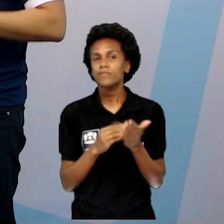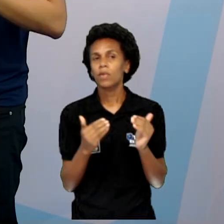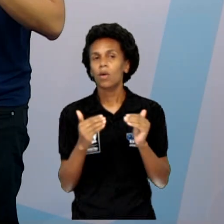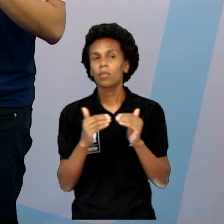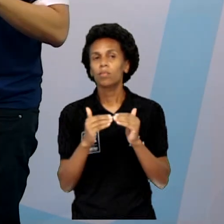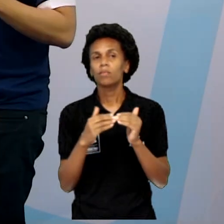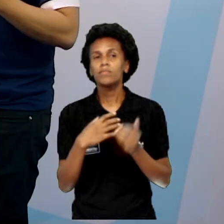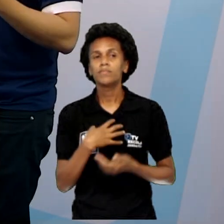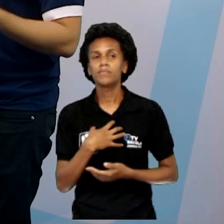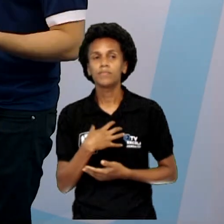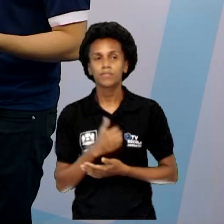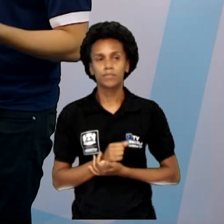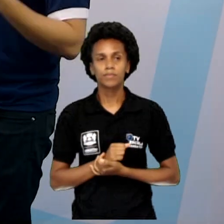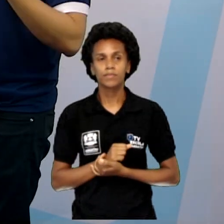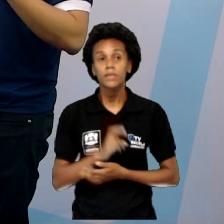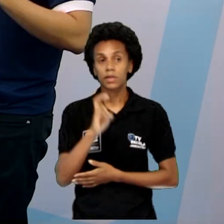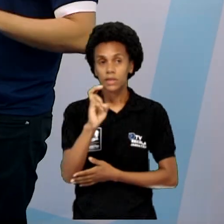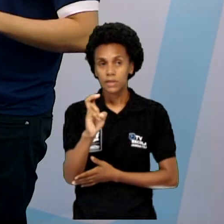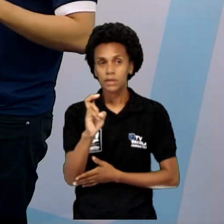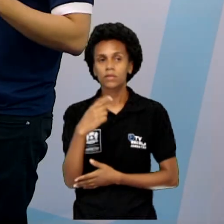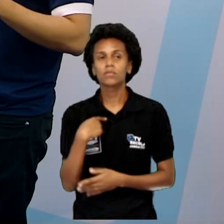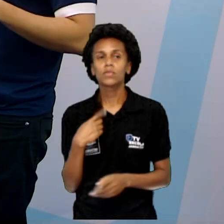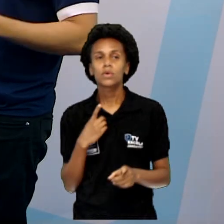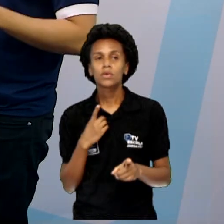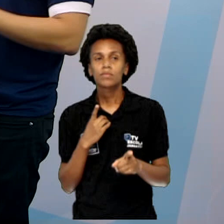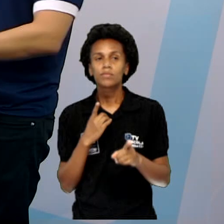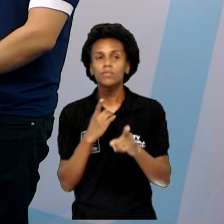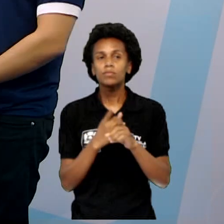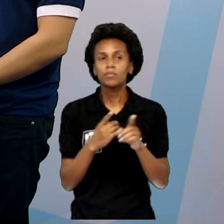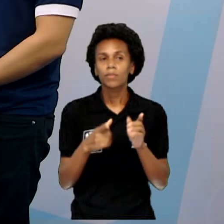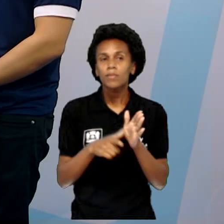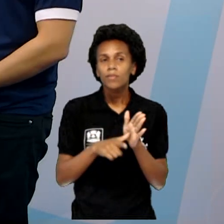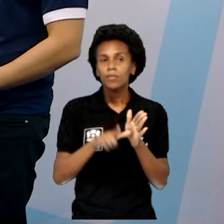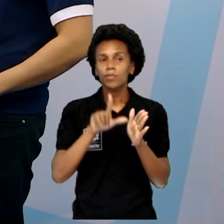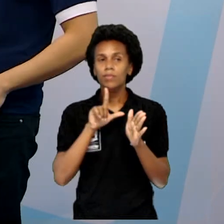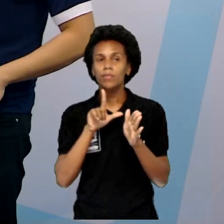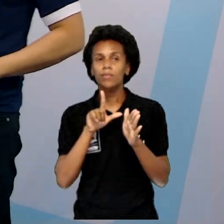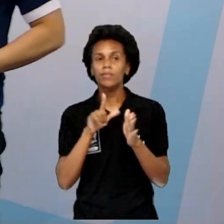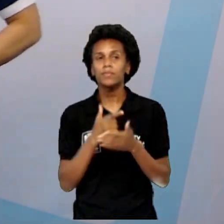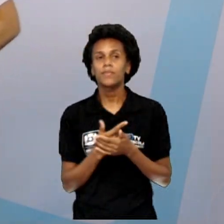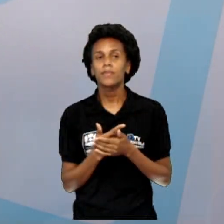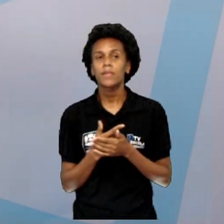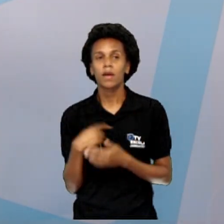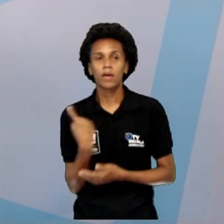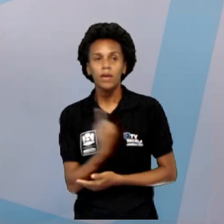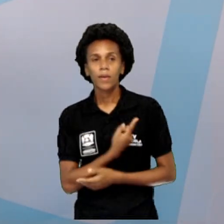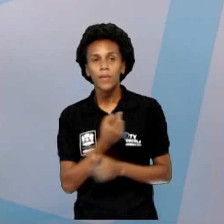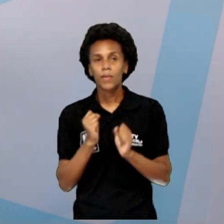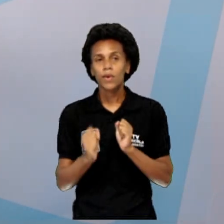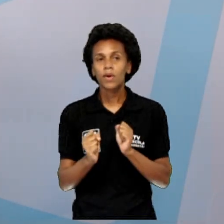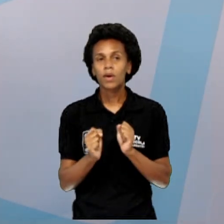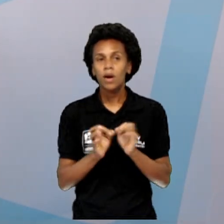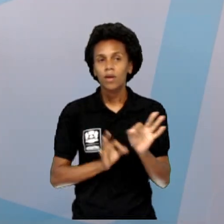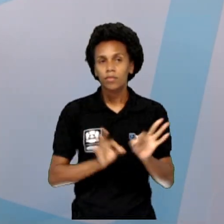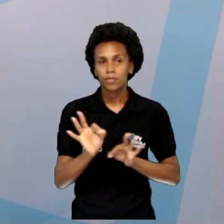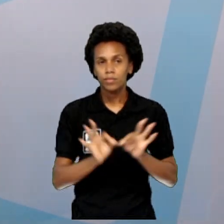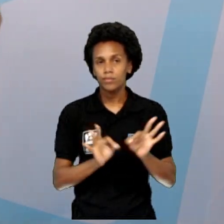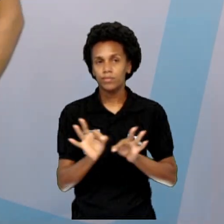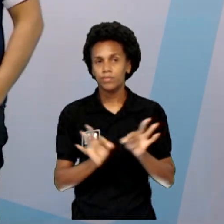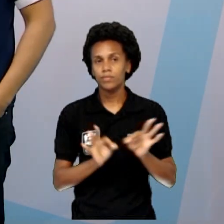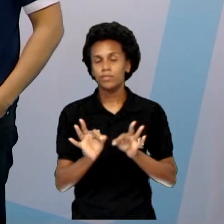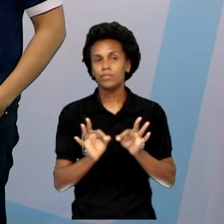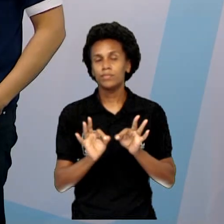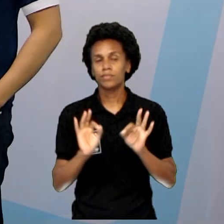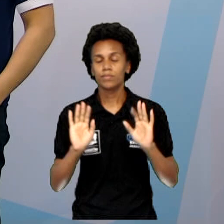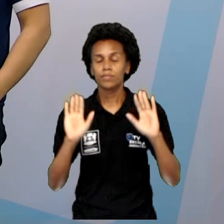agora. Chegarei mais cedo para que possamos elaborar a pauta do evento. Opa, aqui nós temos, para que. Essa locução conjuntiva